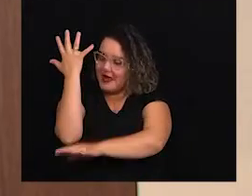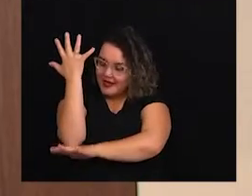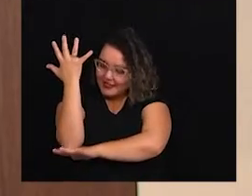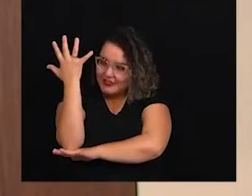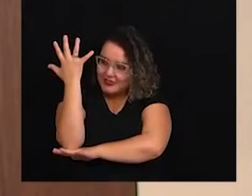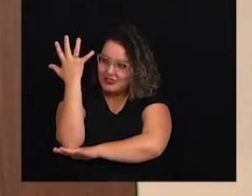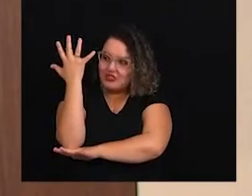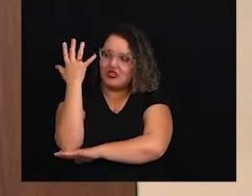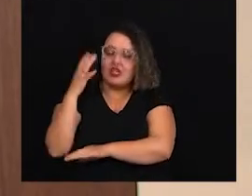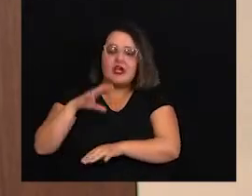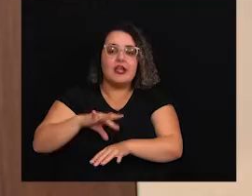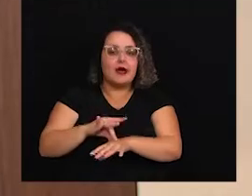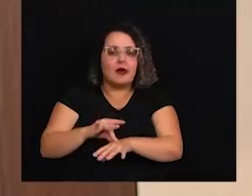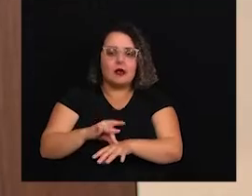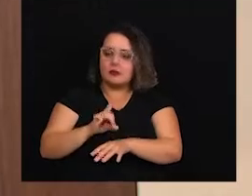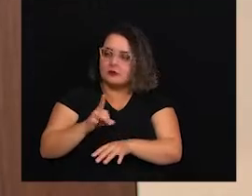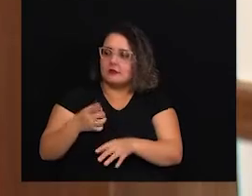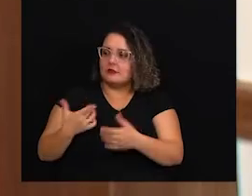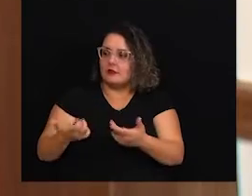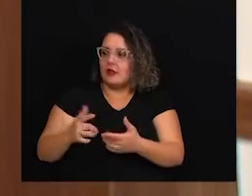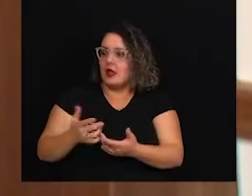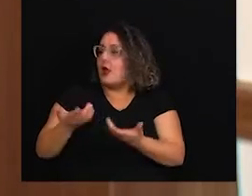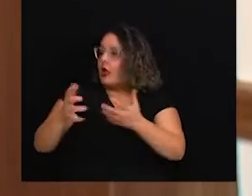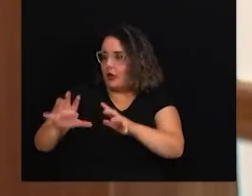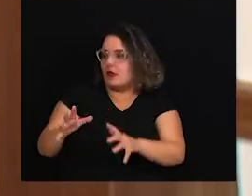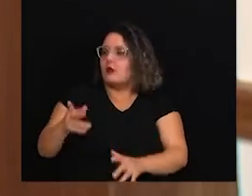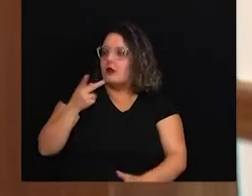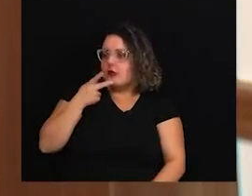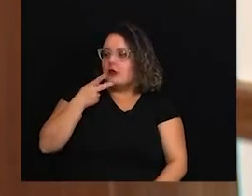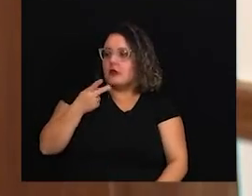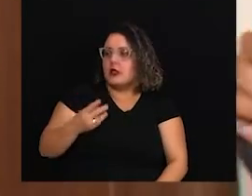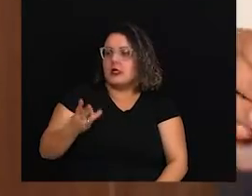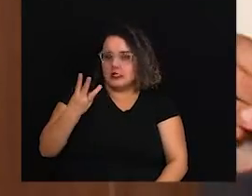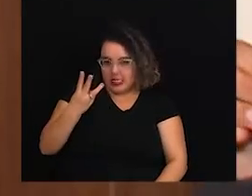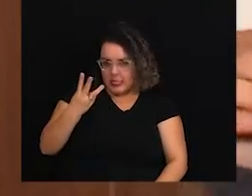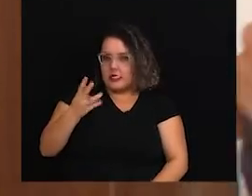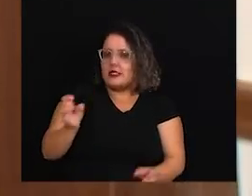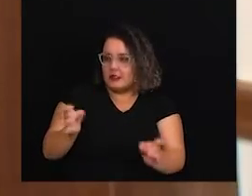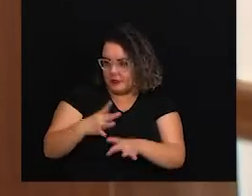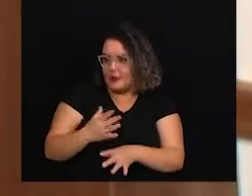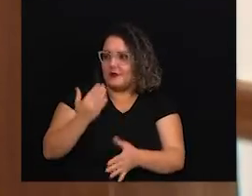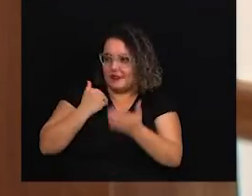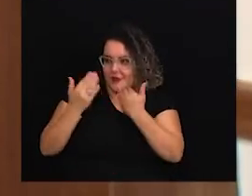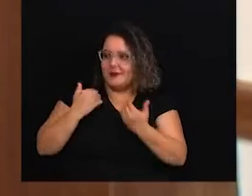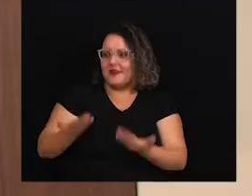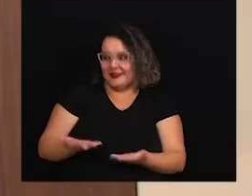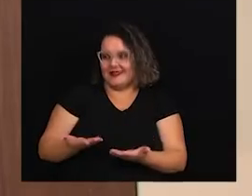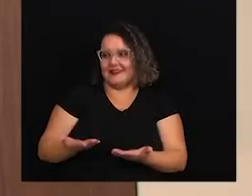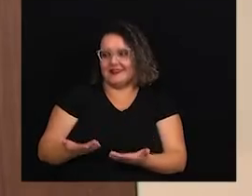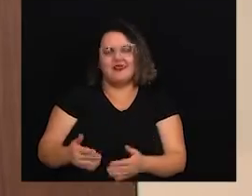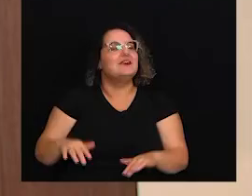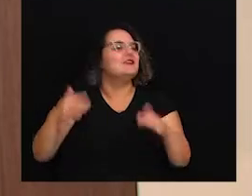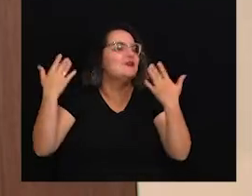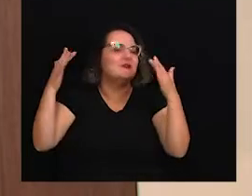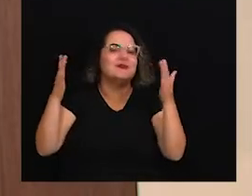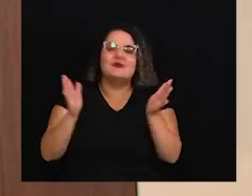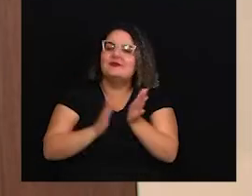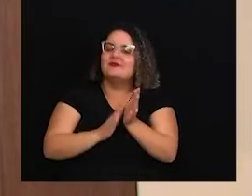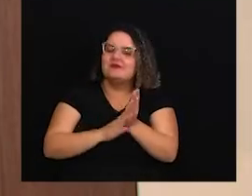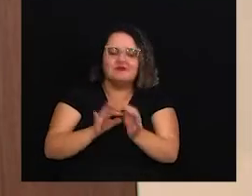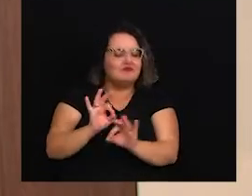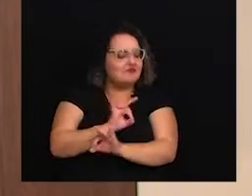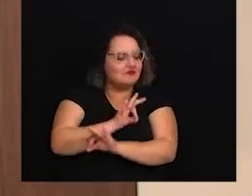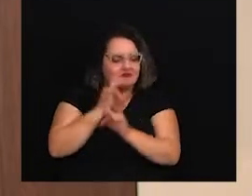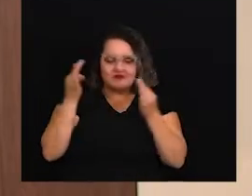ele aqui porque eu vou pegar mais um pouquinho. E olha. É que ele não quer falar, mas tem mais 3 prontos lá para eles comerem, viu? Vocês estão de parabéns, tá